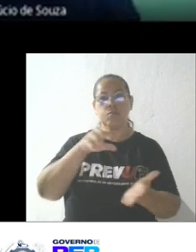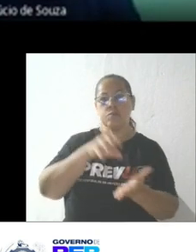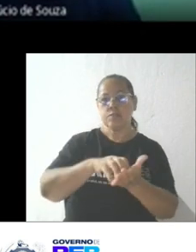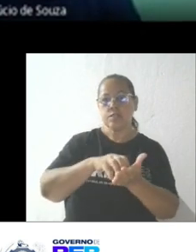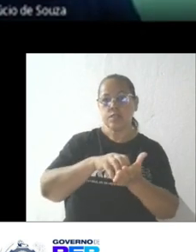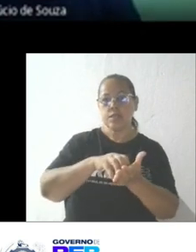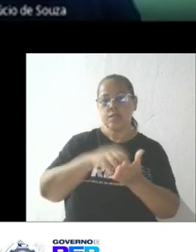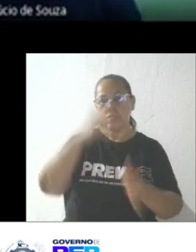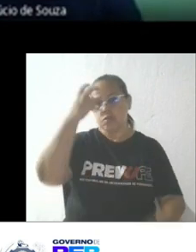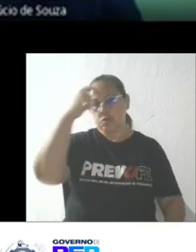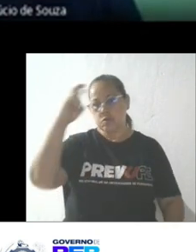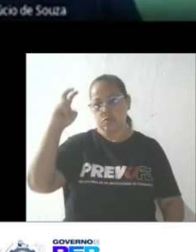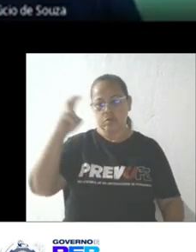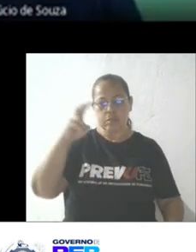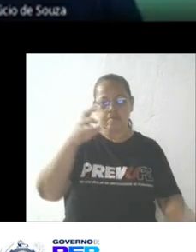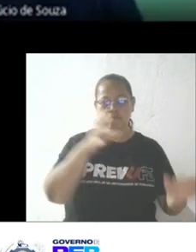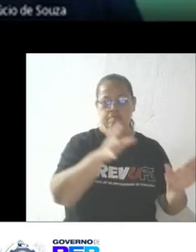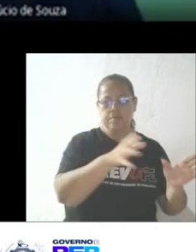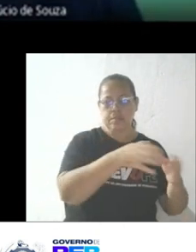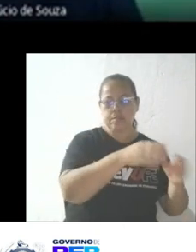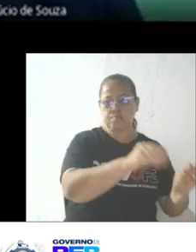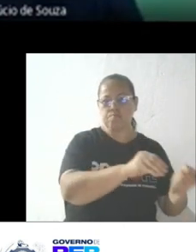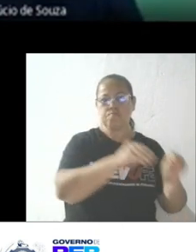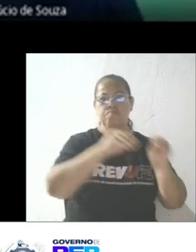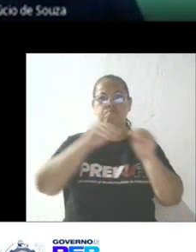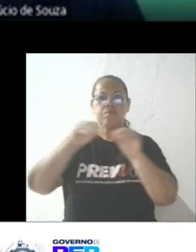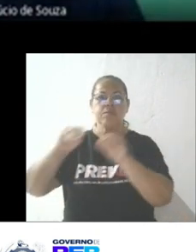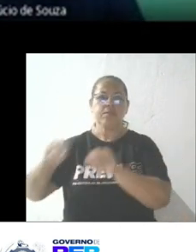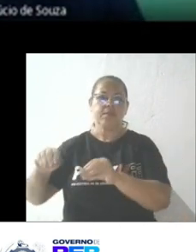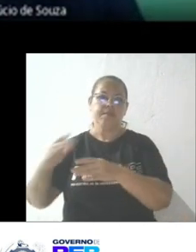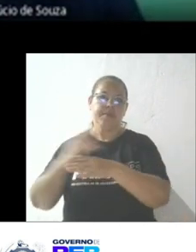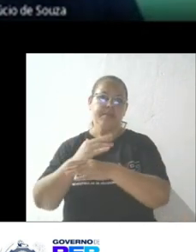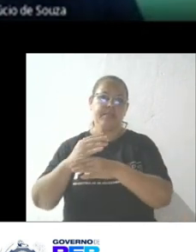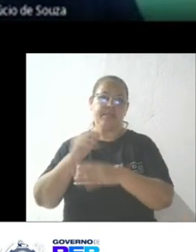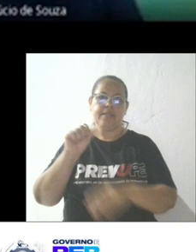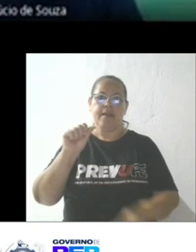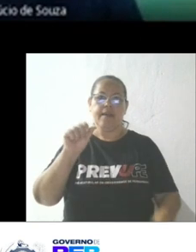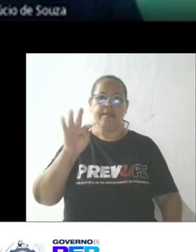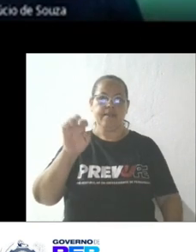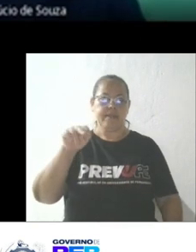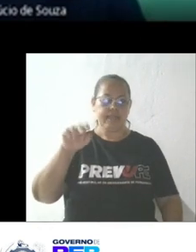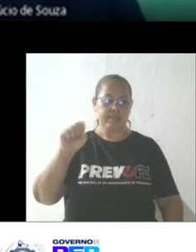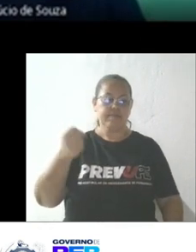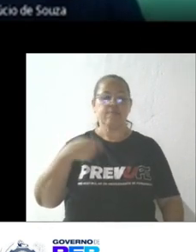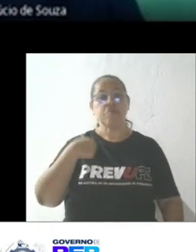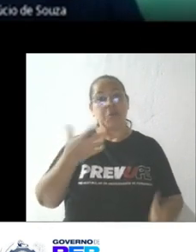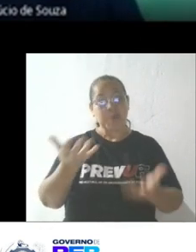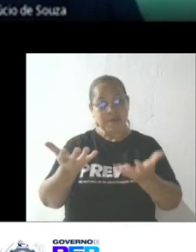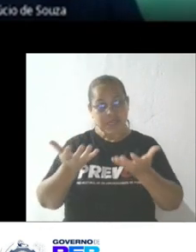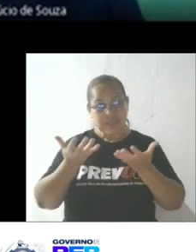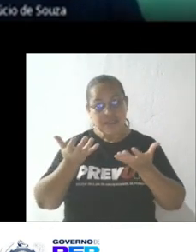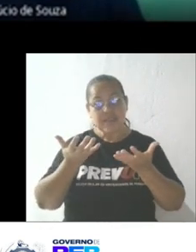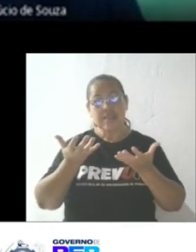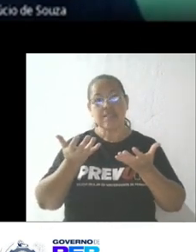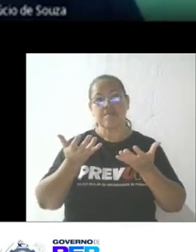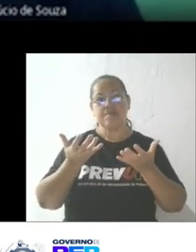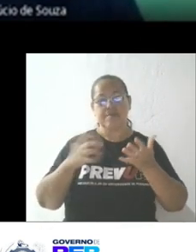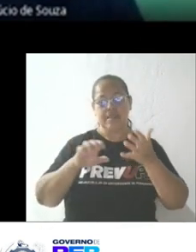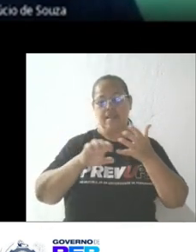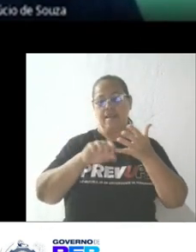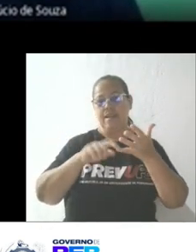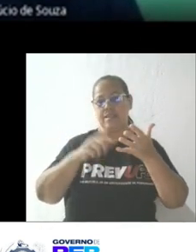colônias gregas para a cidade de Atenas então é isso que nós queremos a letra E traz que Parmênides